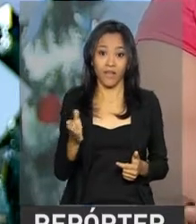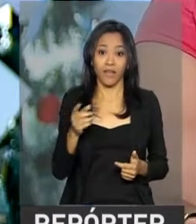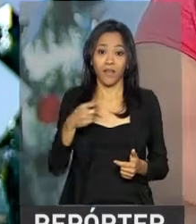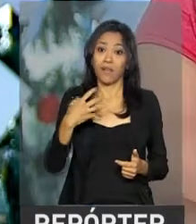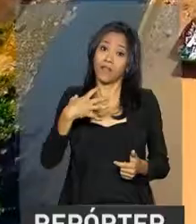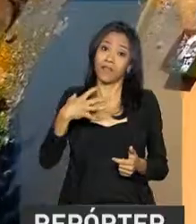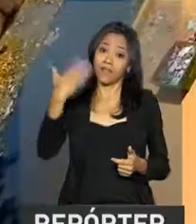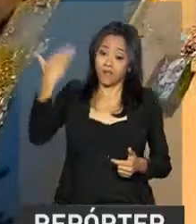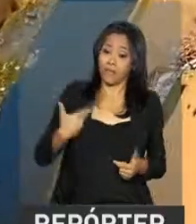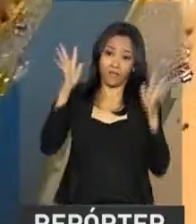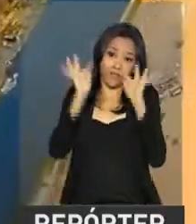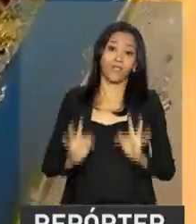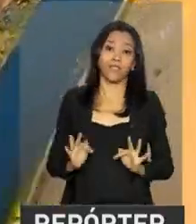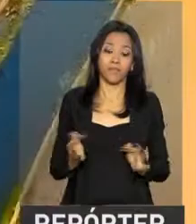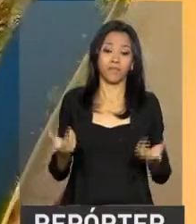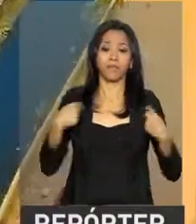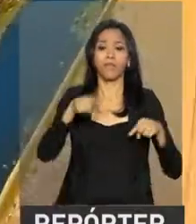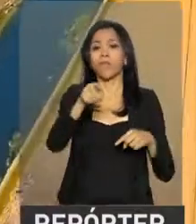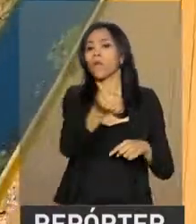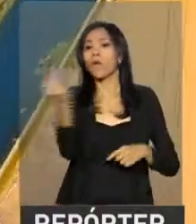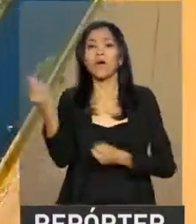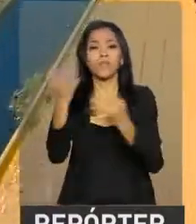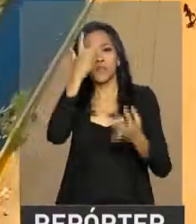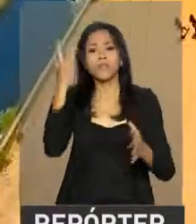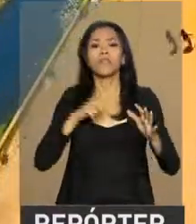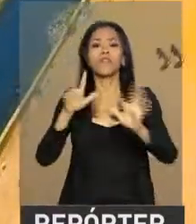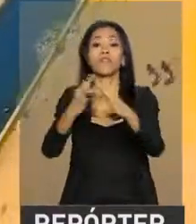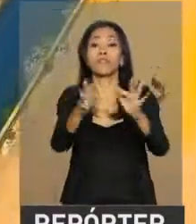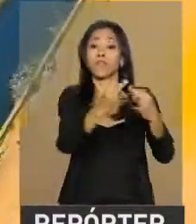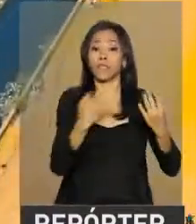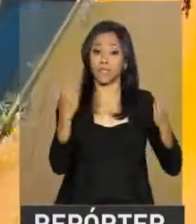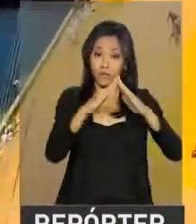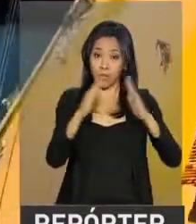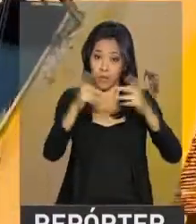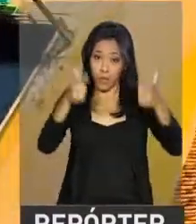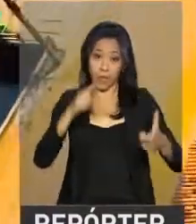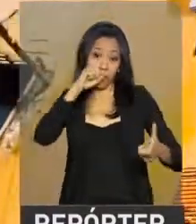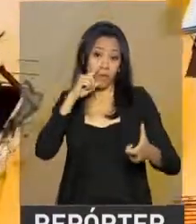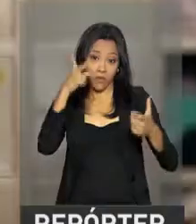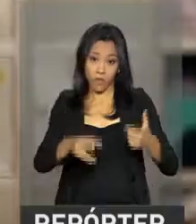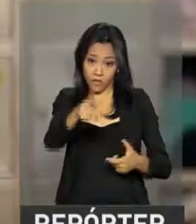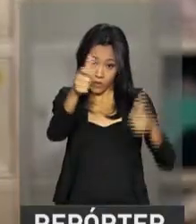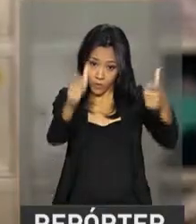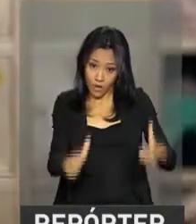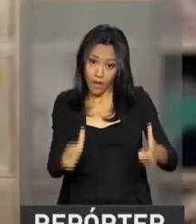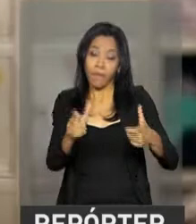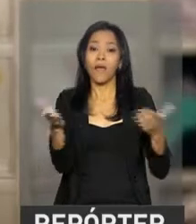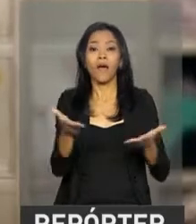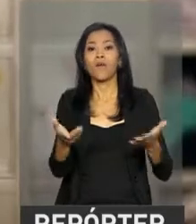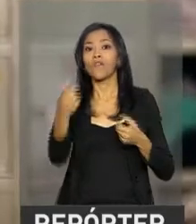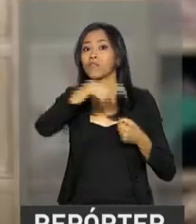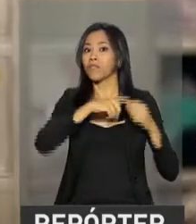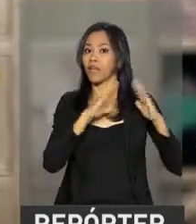ser feliz. Entre os beneficiados estão famílias que vivem em áreas de risco, como nesta comunidade. Voltando ao